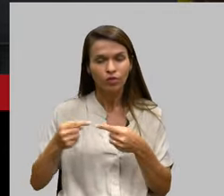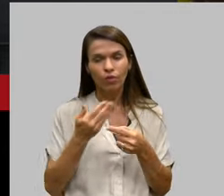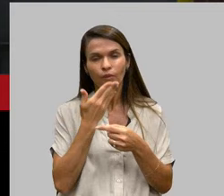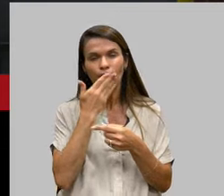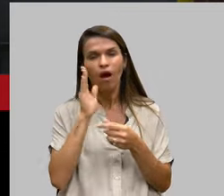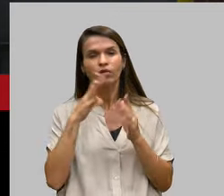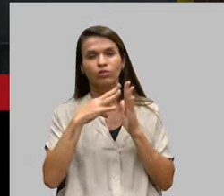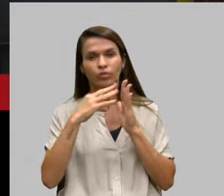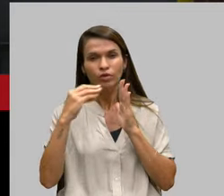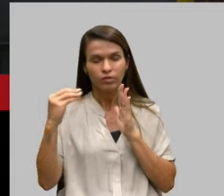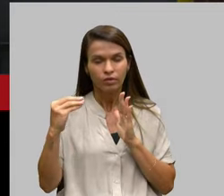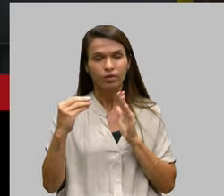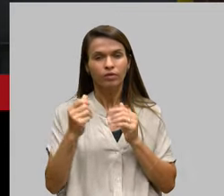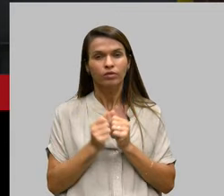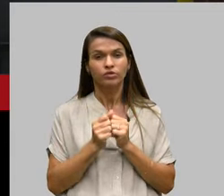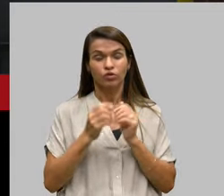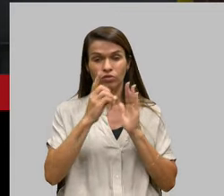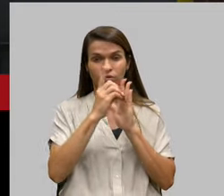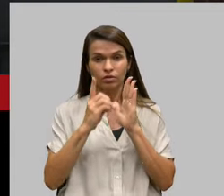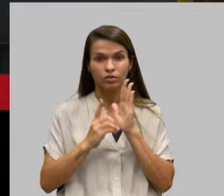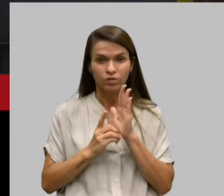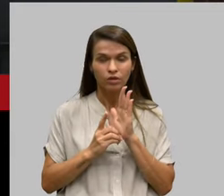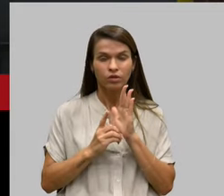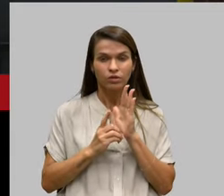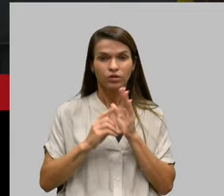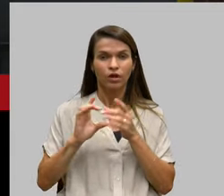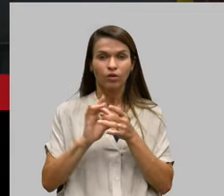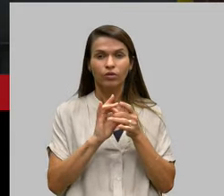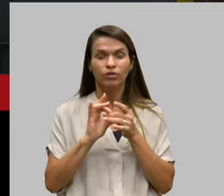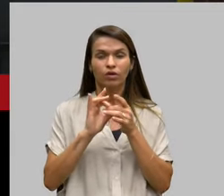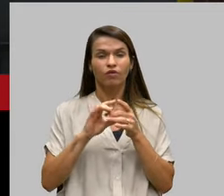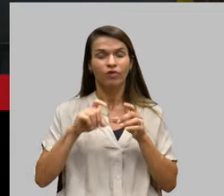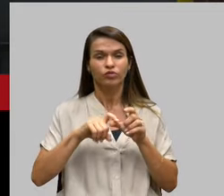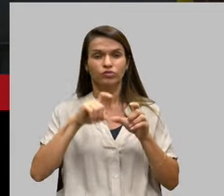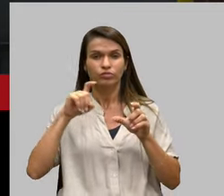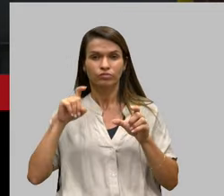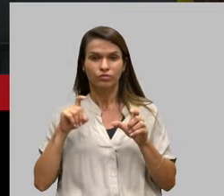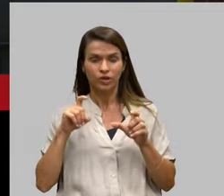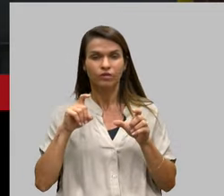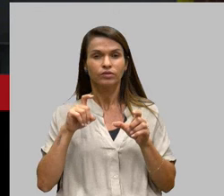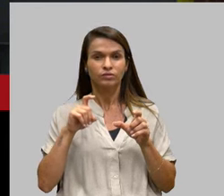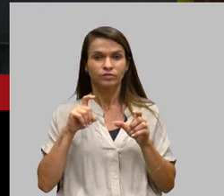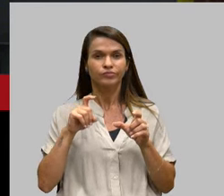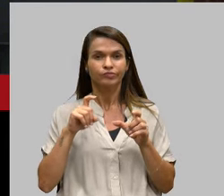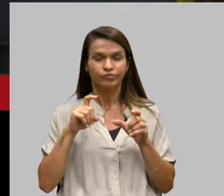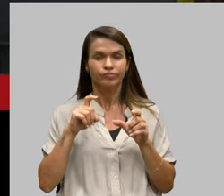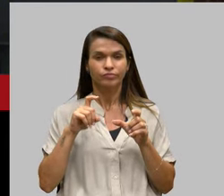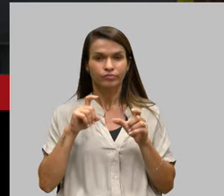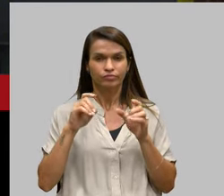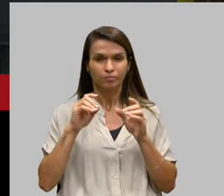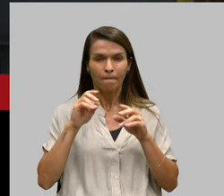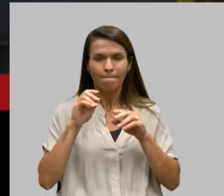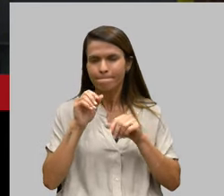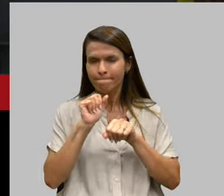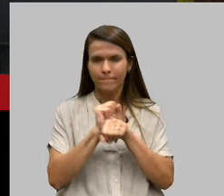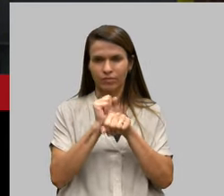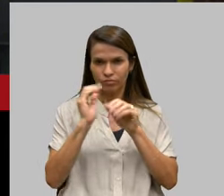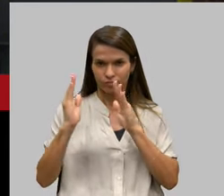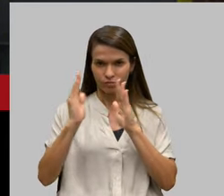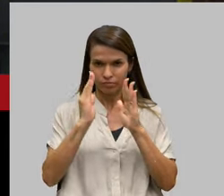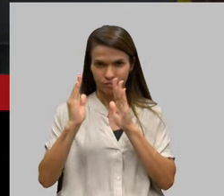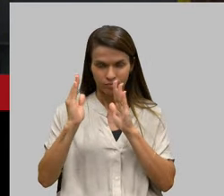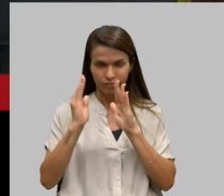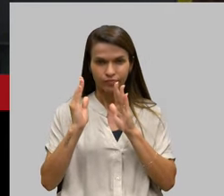modelo tanto é que o nosso decreto de centralização da União foi suspenso né que era que que né que previa o dess Pex foi foi